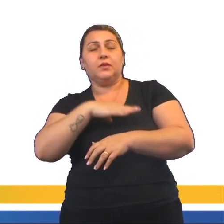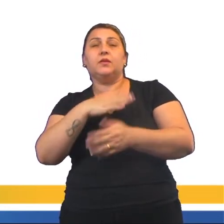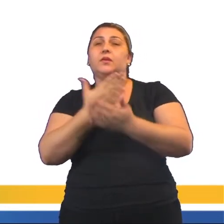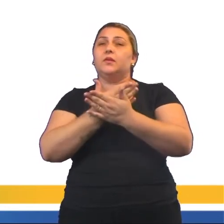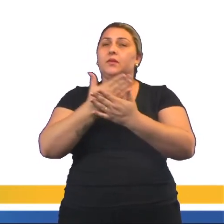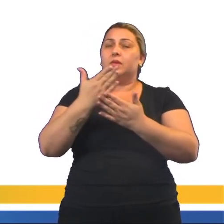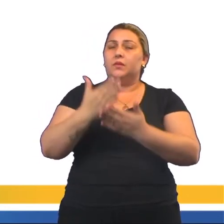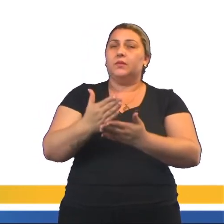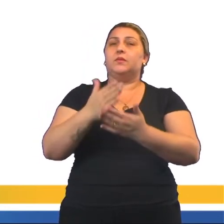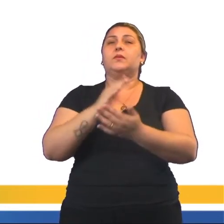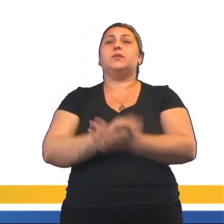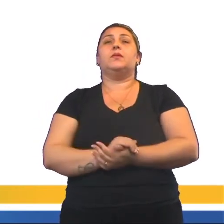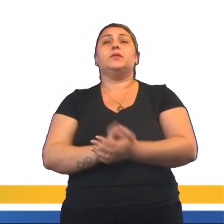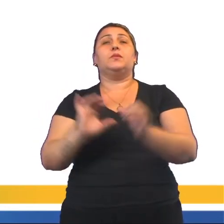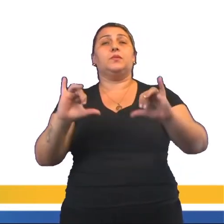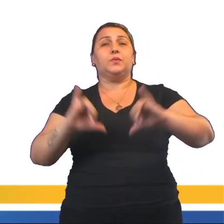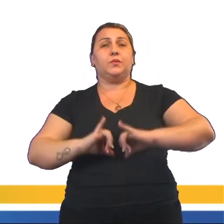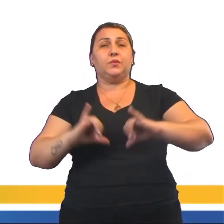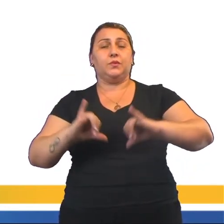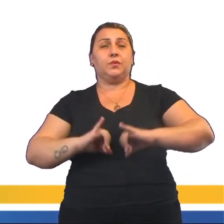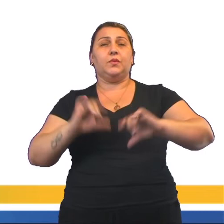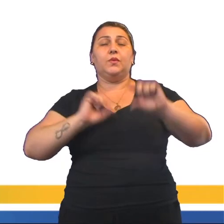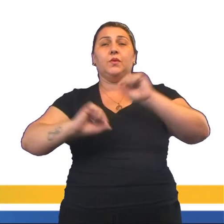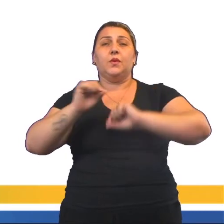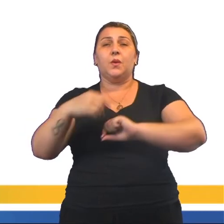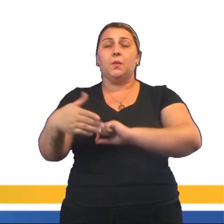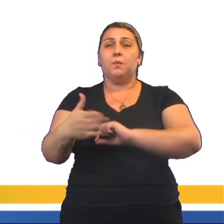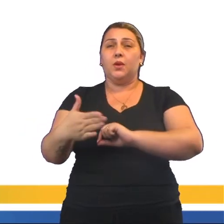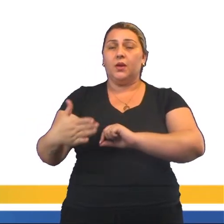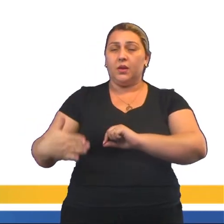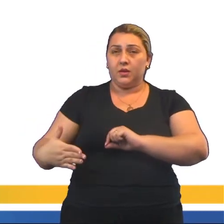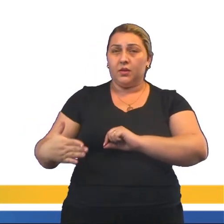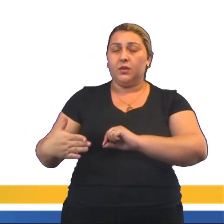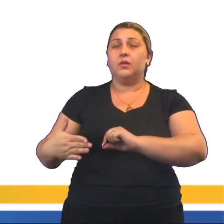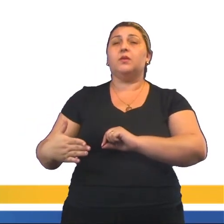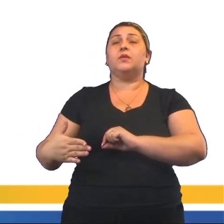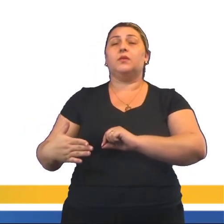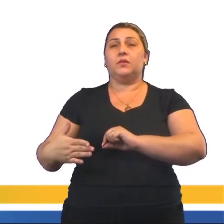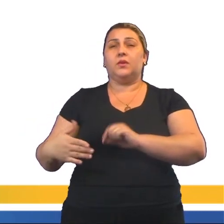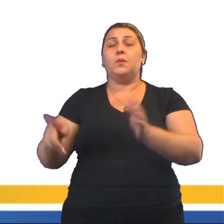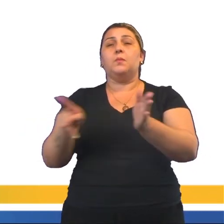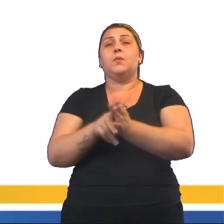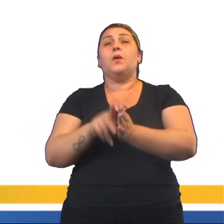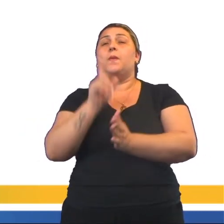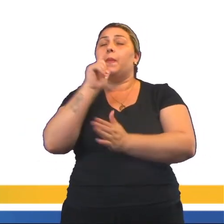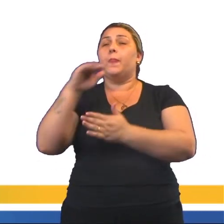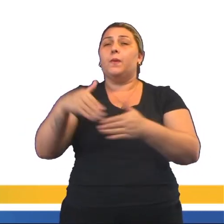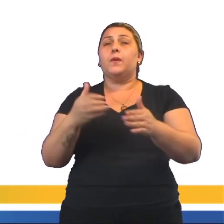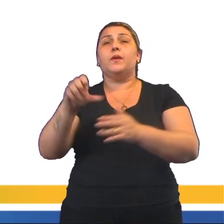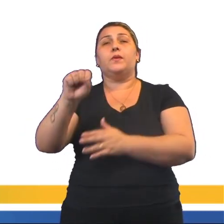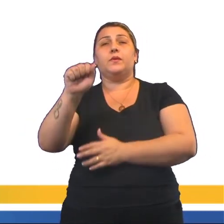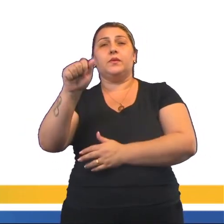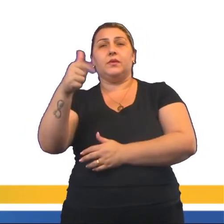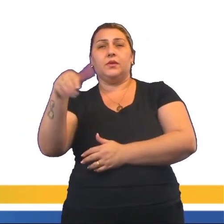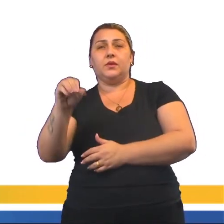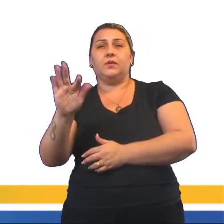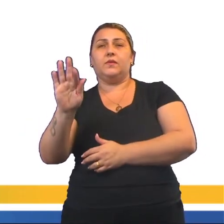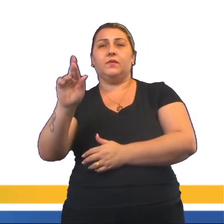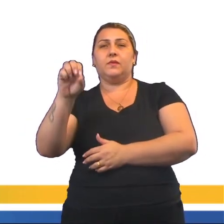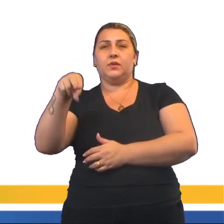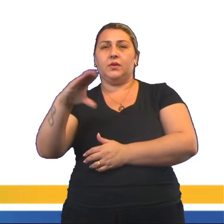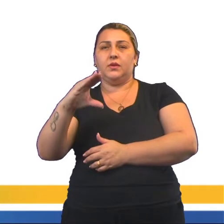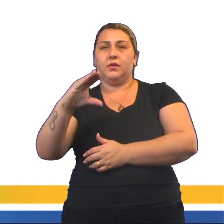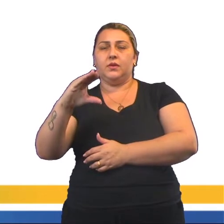eles começam a sofrer o ataque de peixes que são típicos do Rio São Francisco. Então,